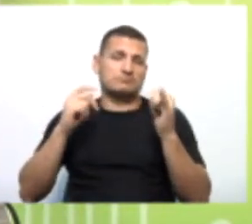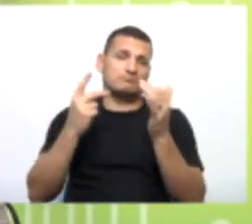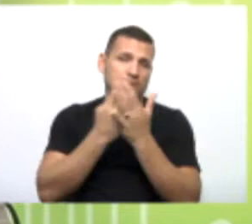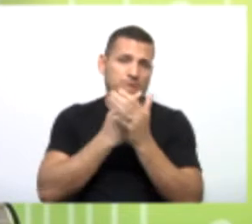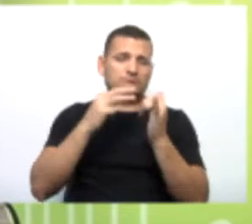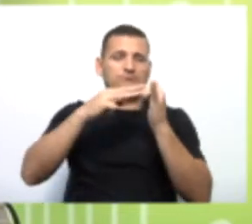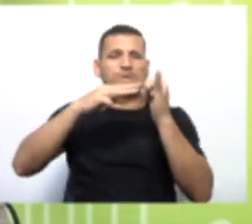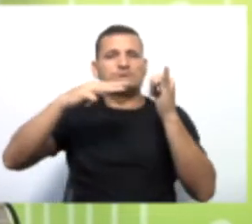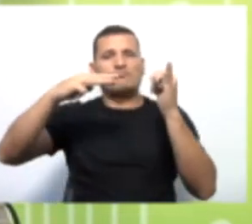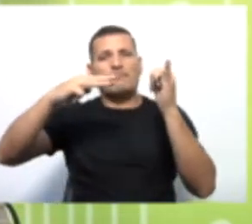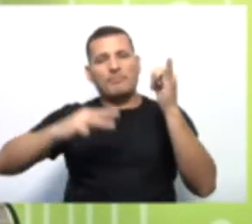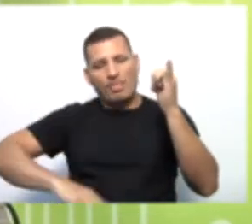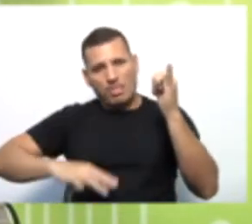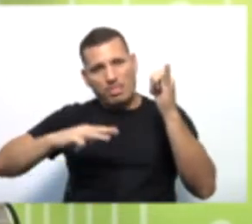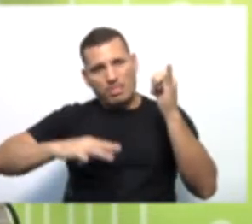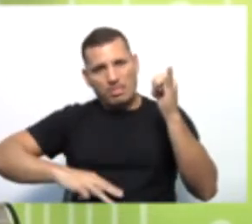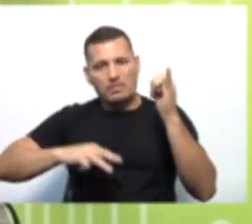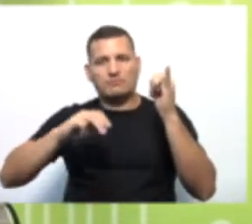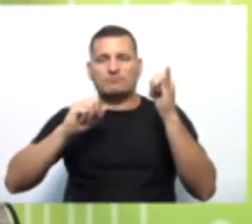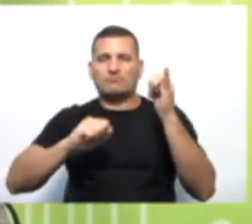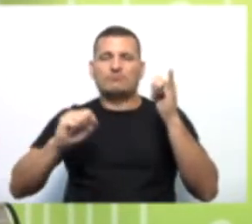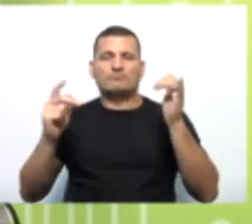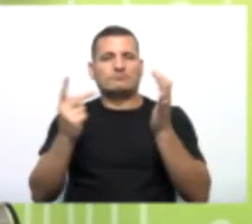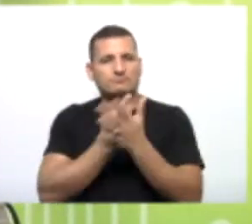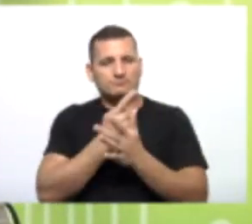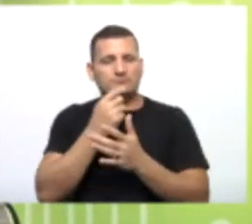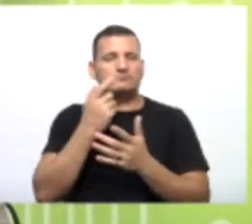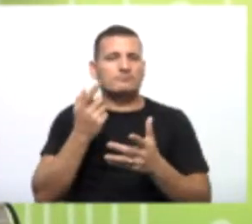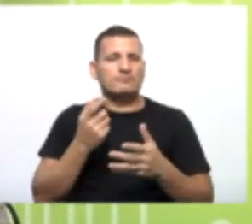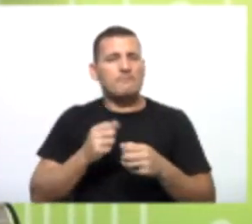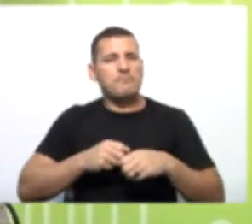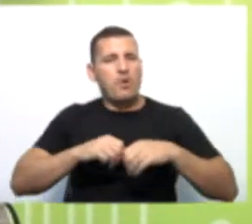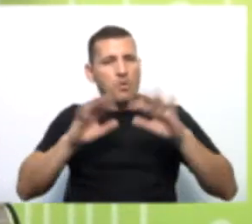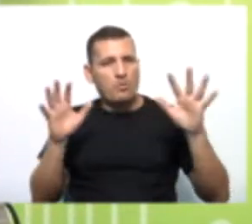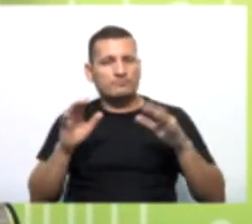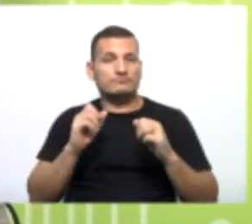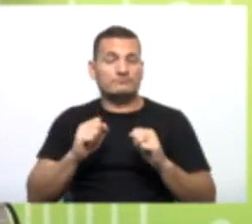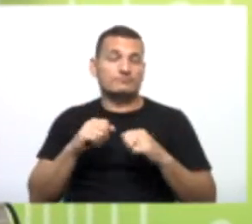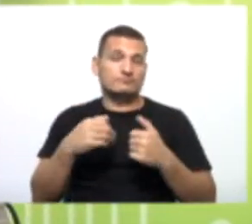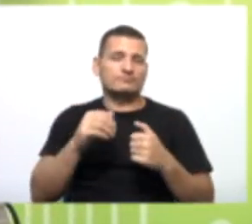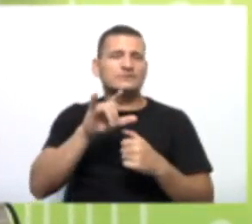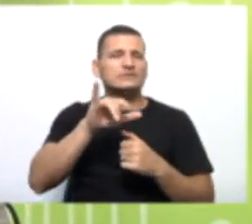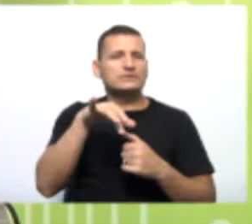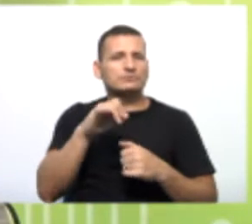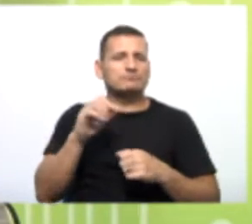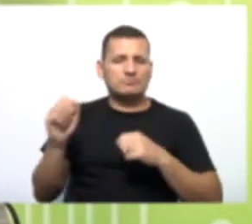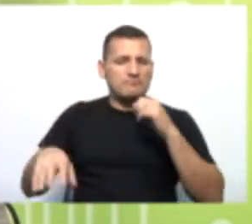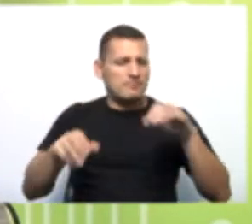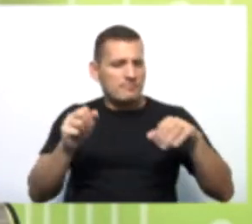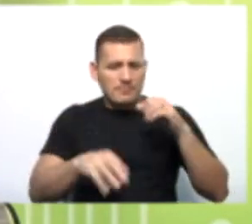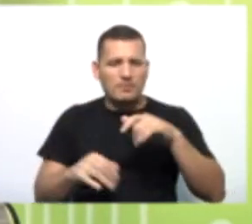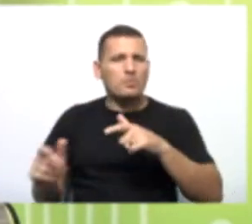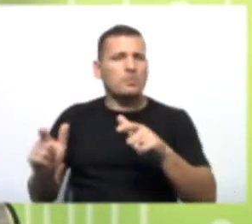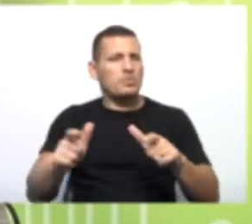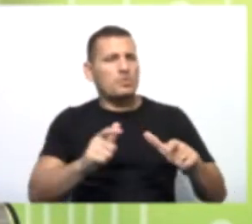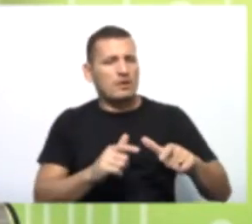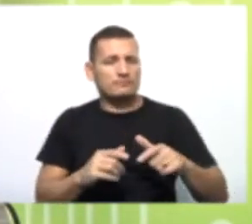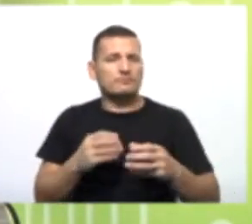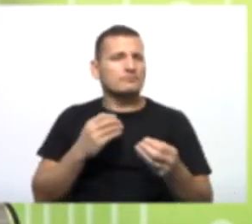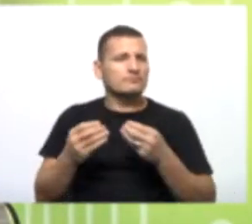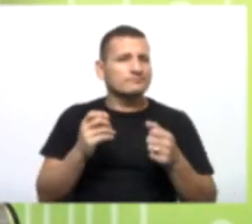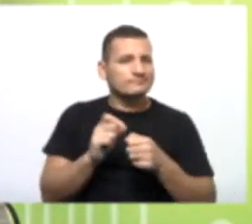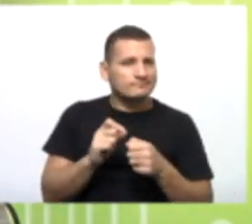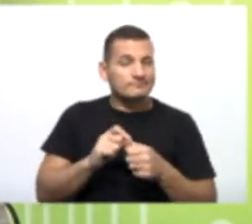cair, ocasionar aí acidentes terríveis, tá certo? Então o lixo está em todo lugar. E como é que a gente soluciona isso?